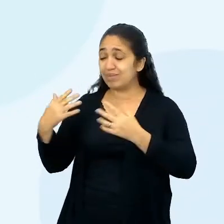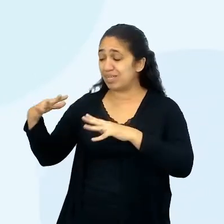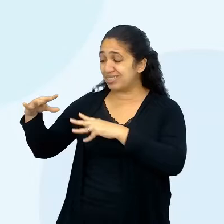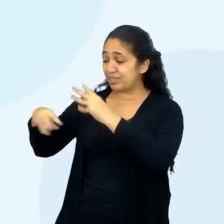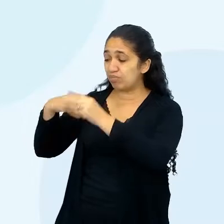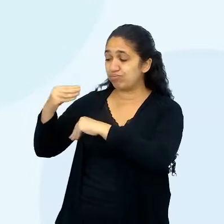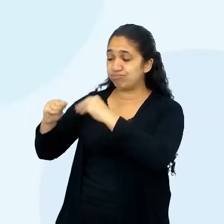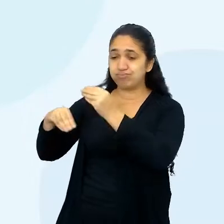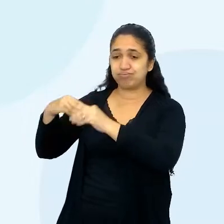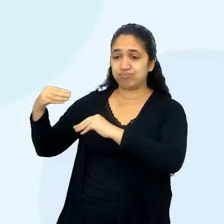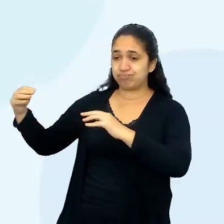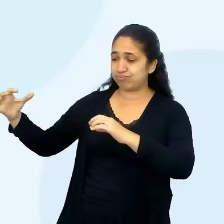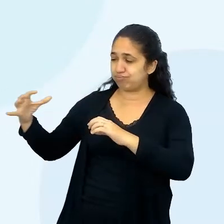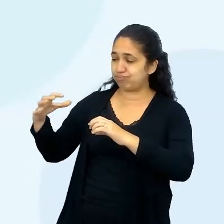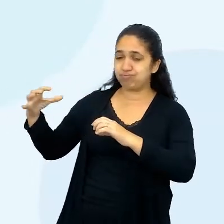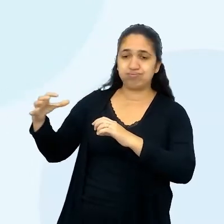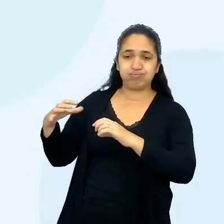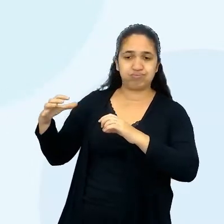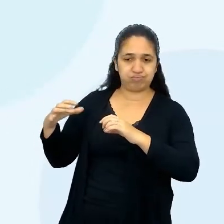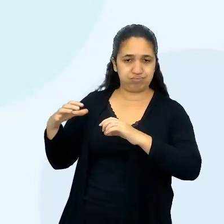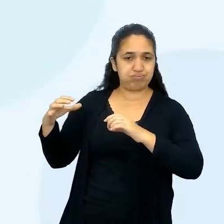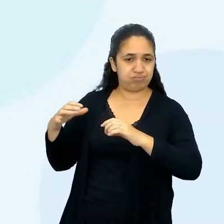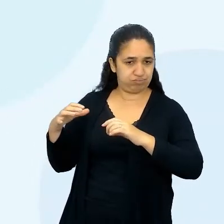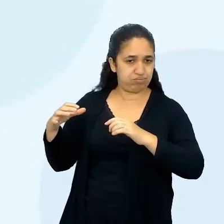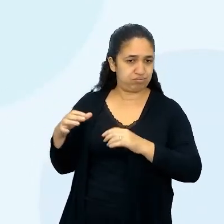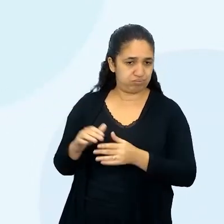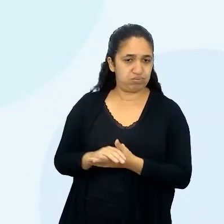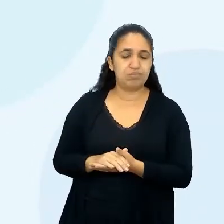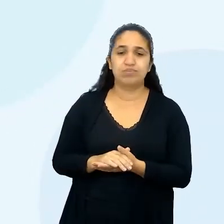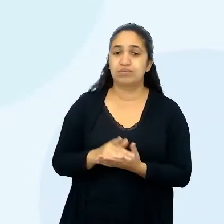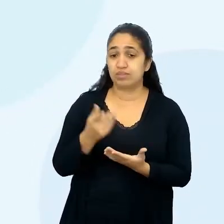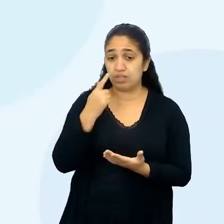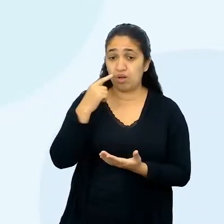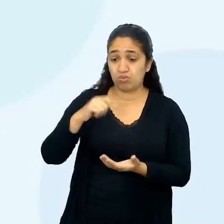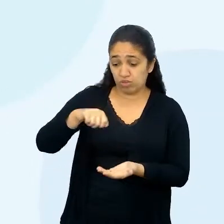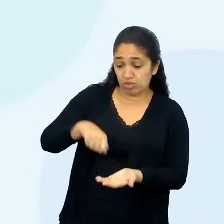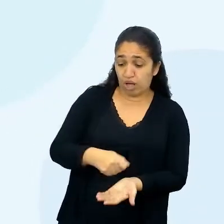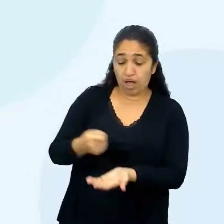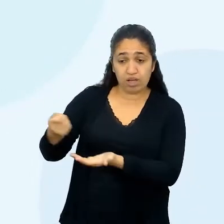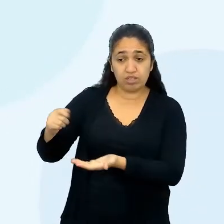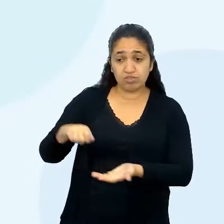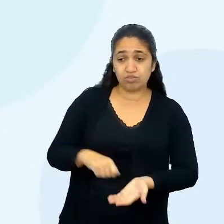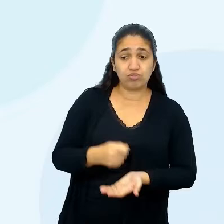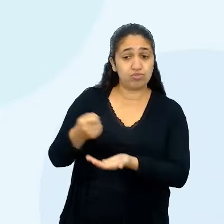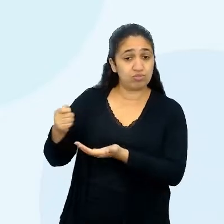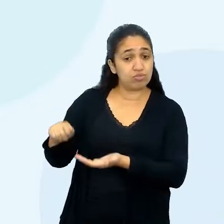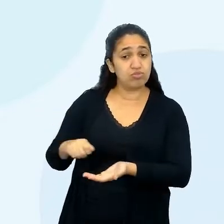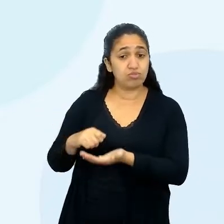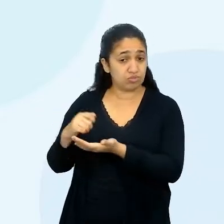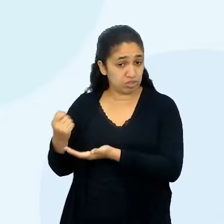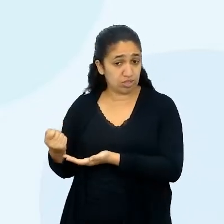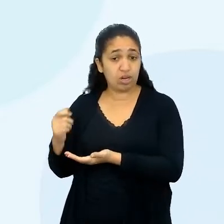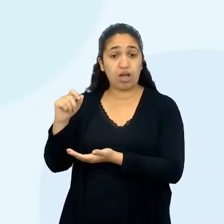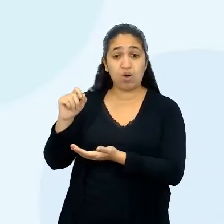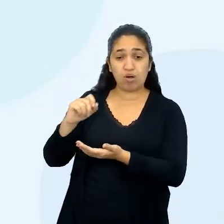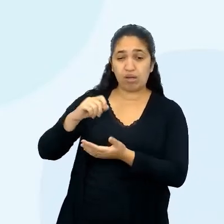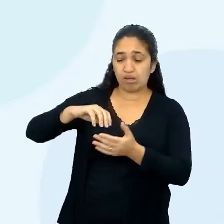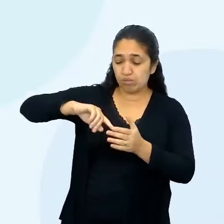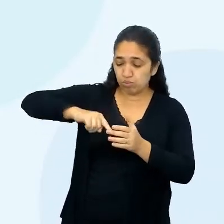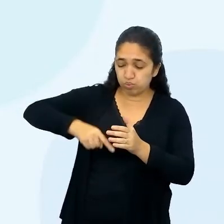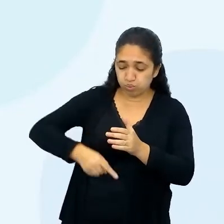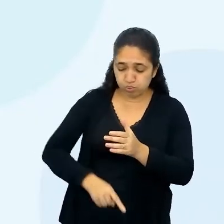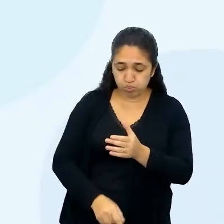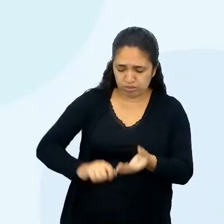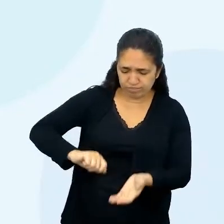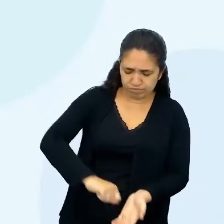aí de recursos minerais, né? Por isso que quando há retirada de recursos minerais, né, se fazem aí grandes buracos